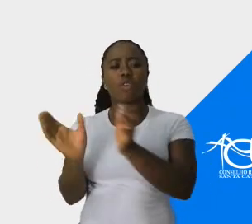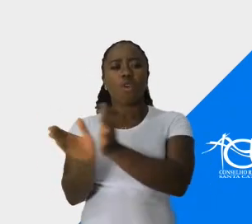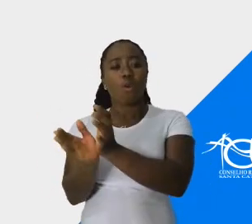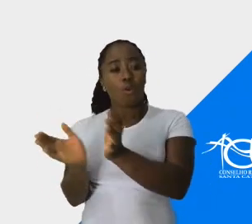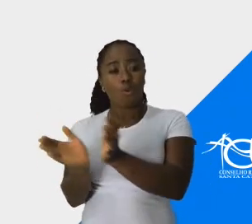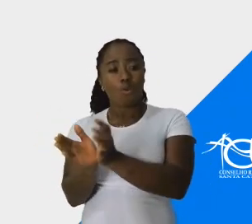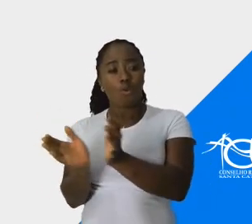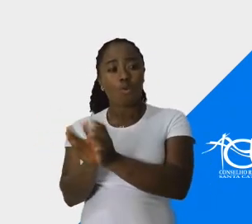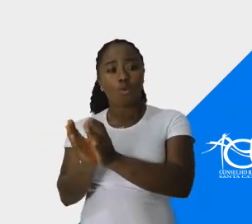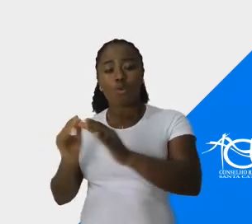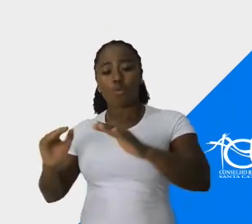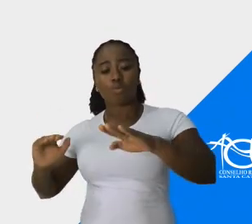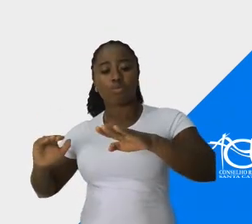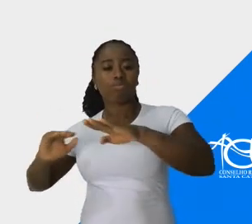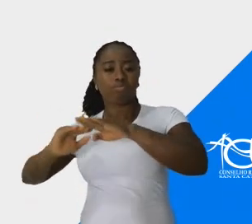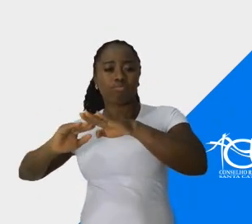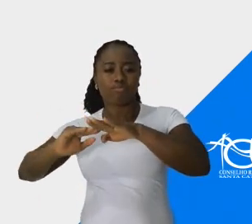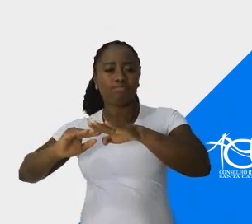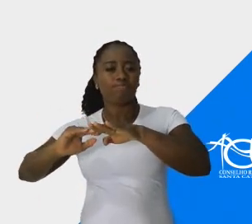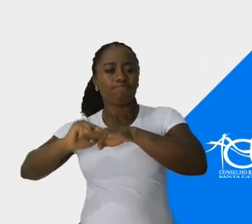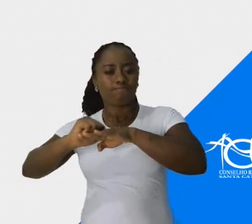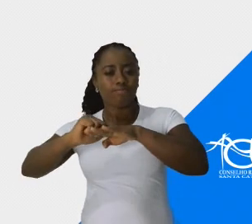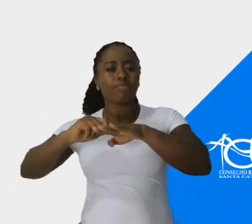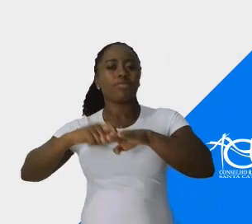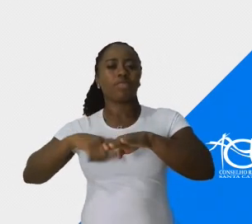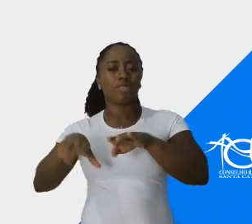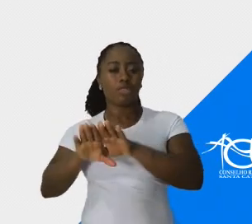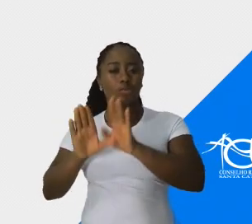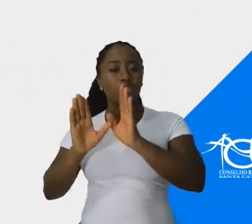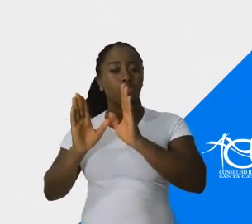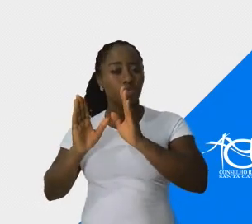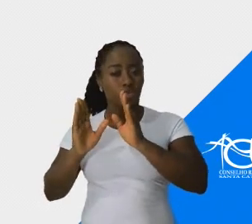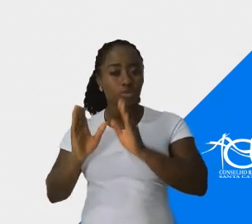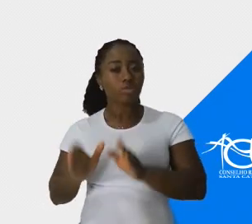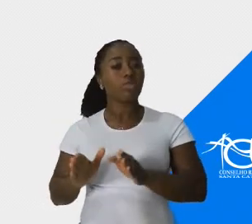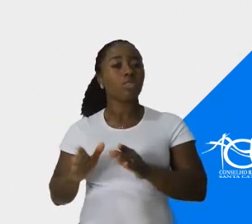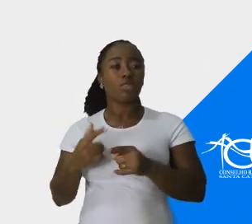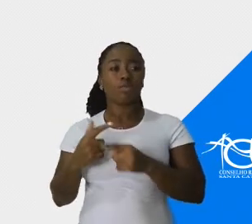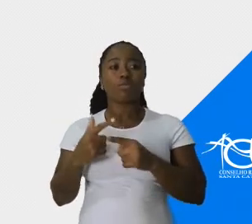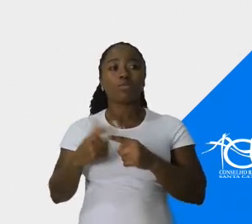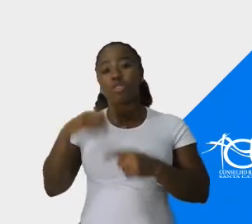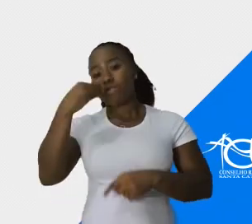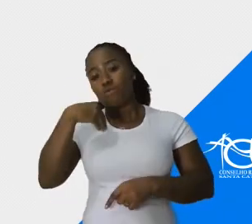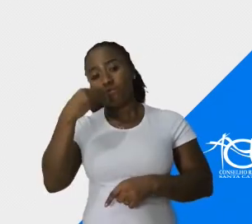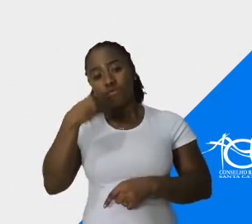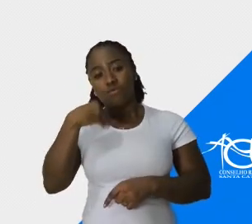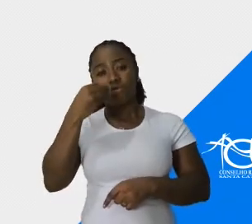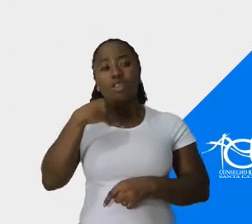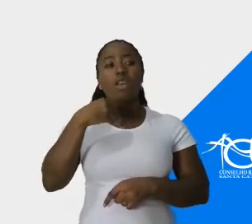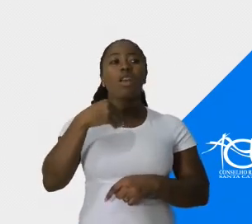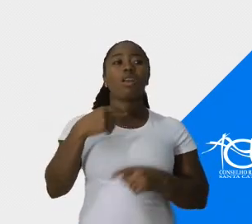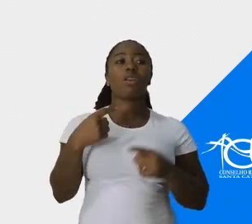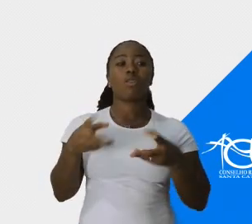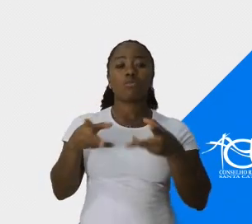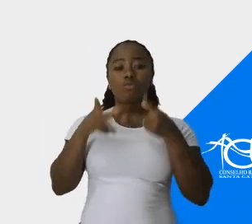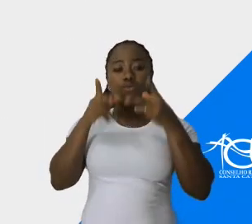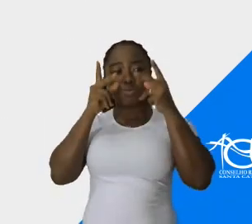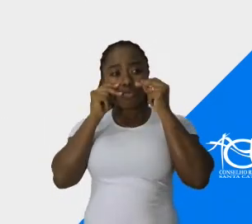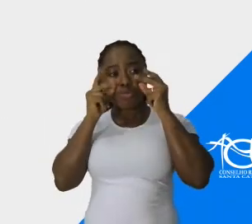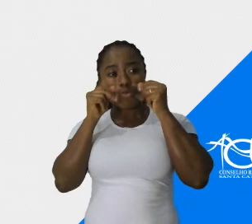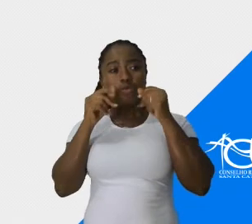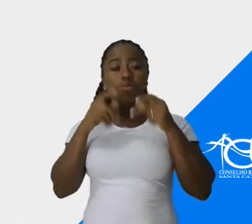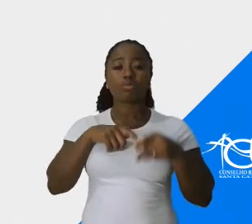acidentes de menor proporção, porque tem a ver com as restrições sensoriais, capacidade perceptiva ampliada pelos